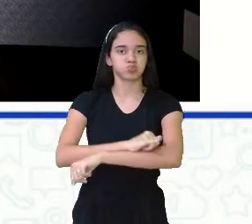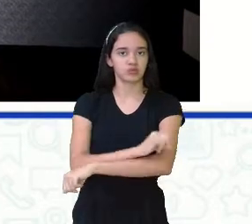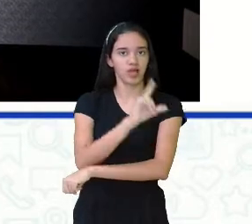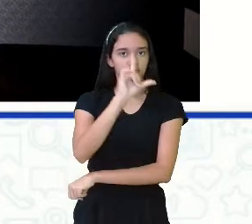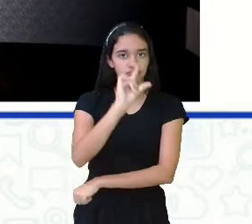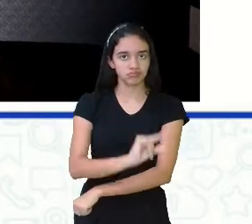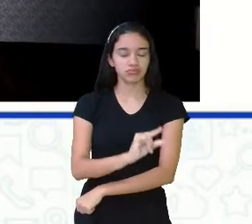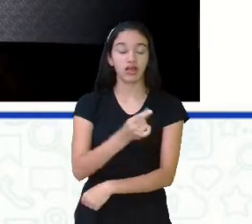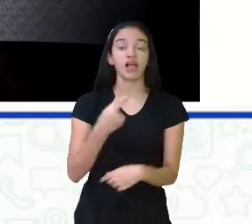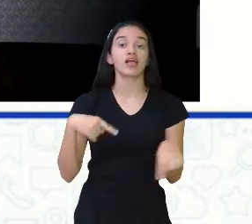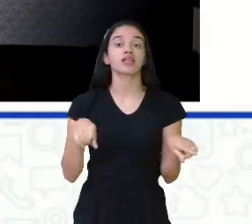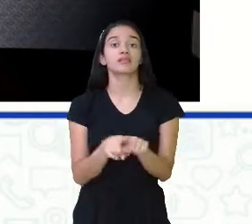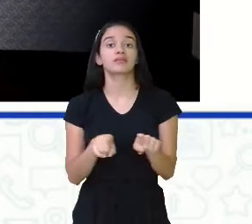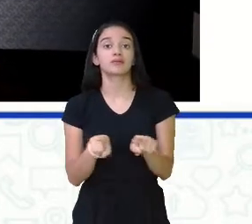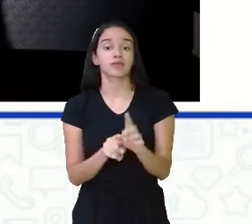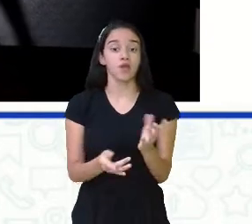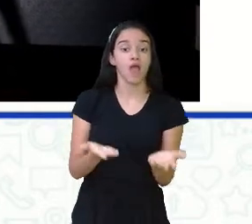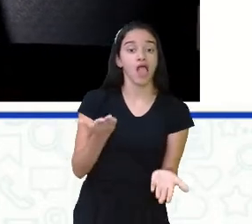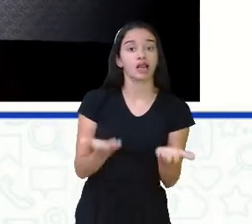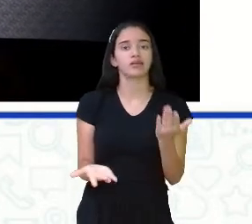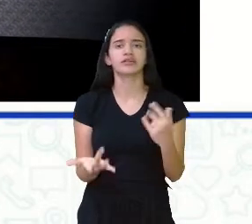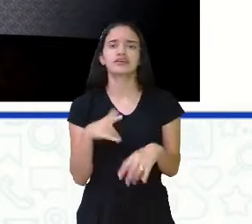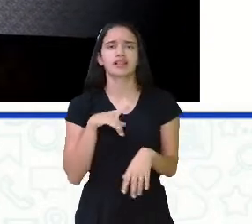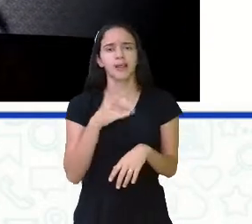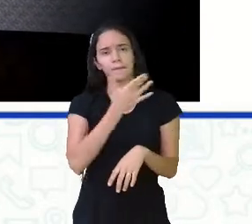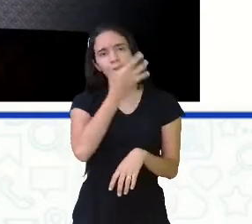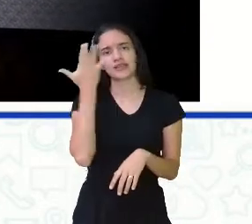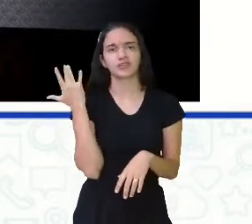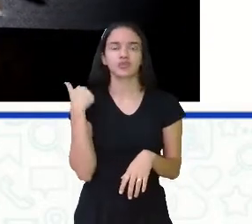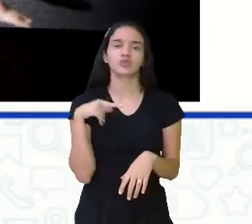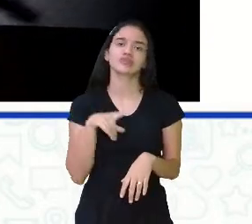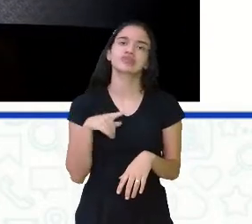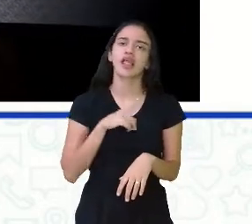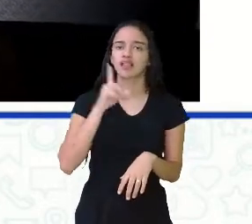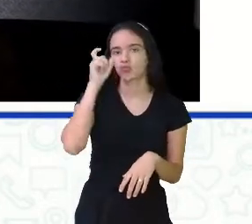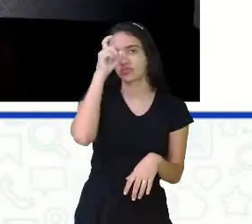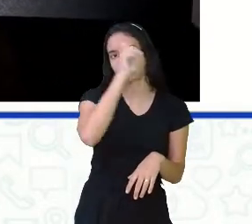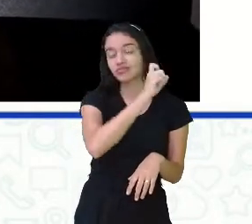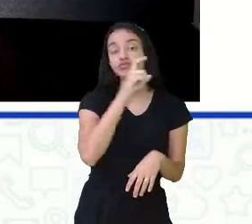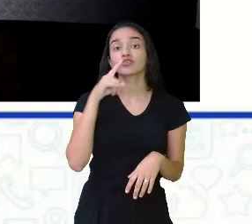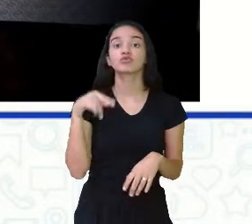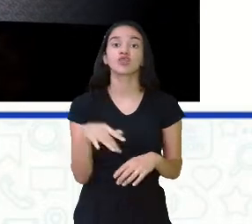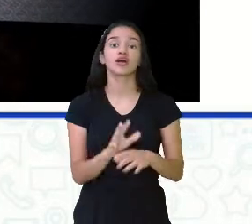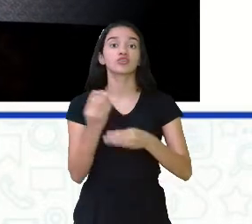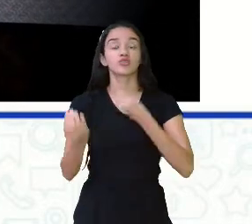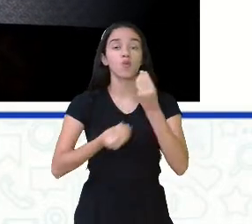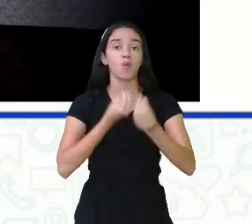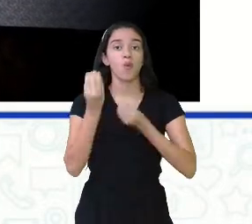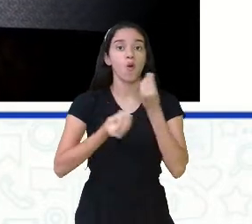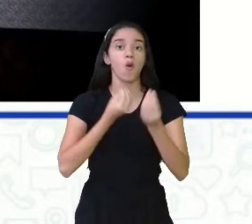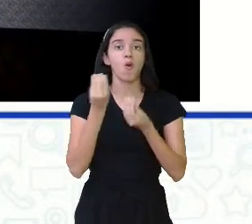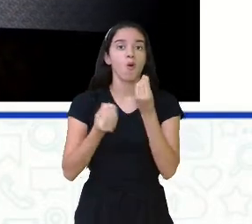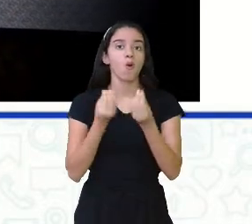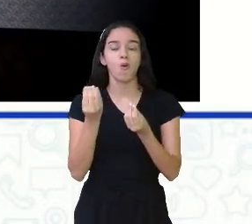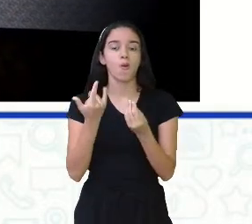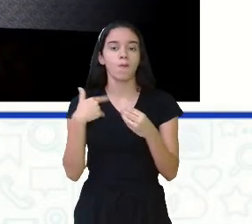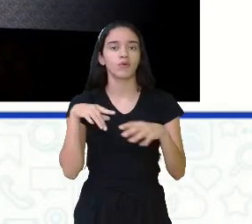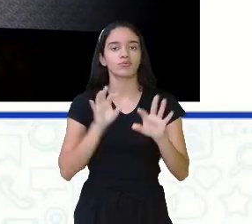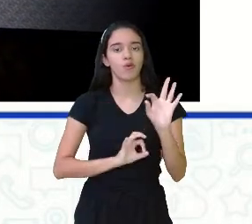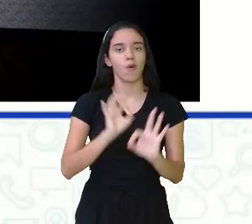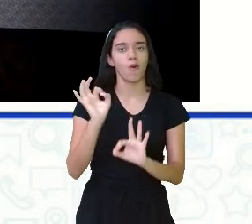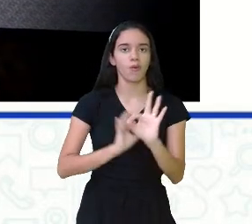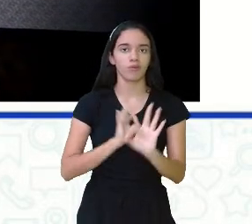ela melhora o equilíbrio, então tem pessoas que às vezes têm uma dificuldade pela forma como se formou, se organizou